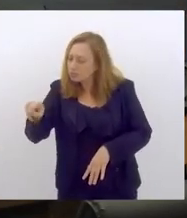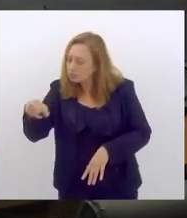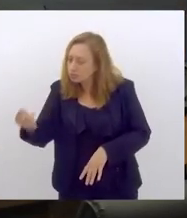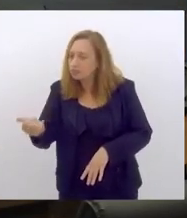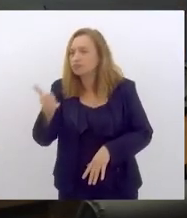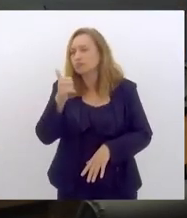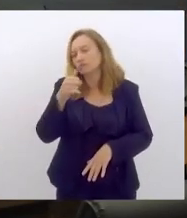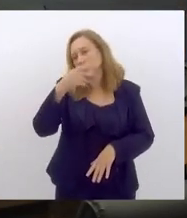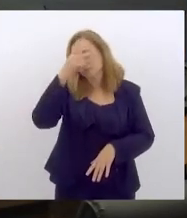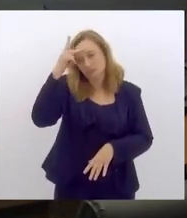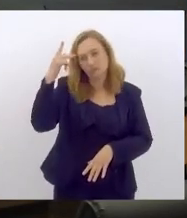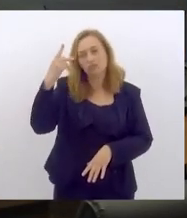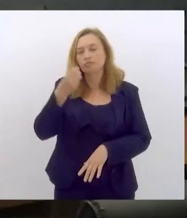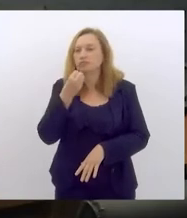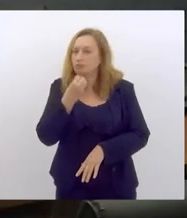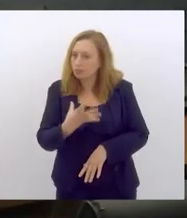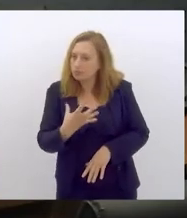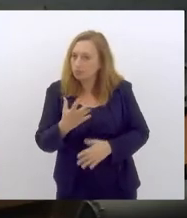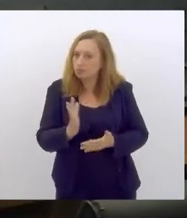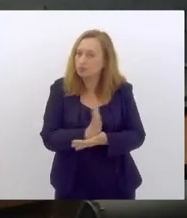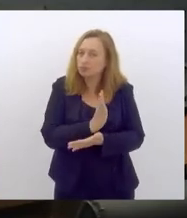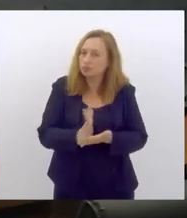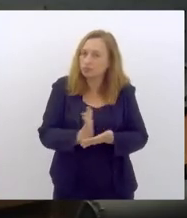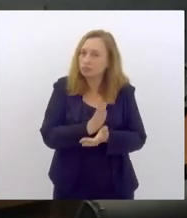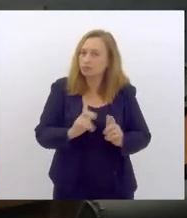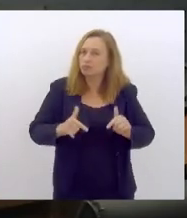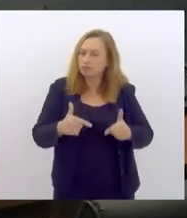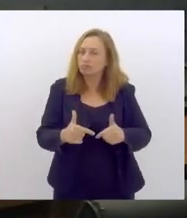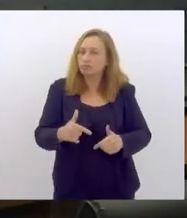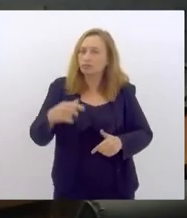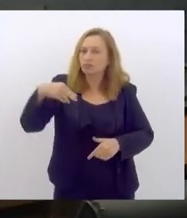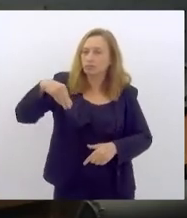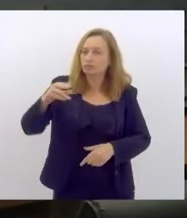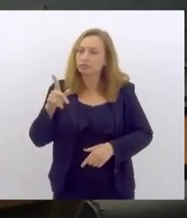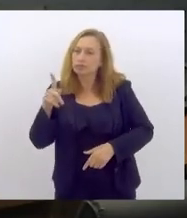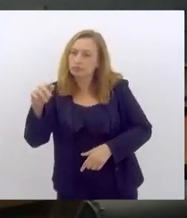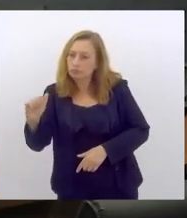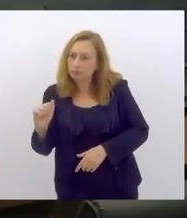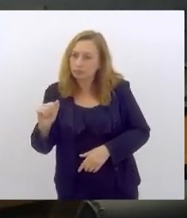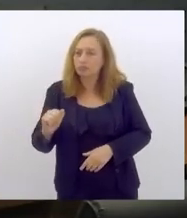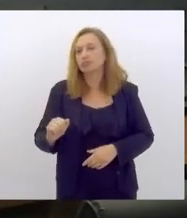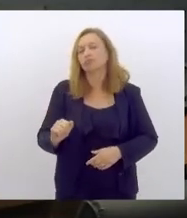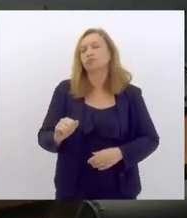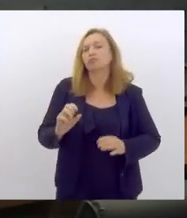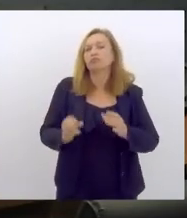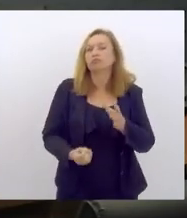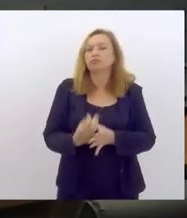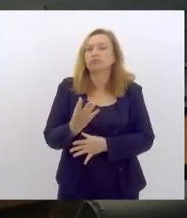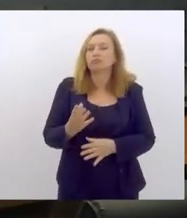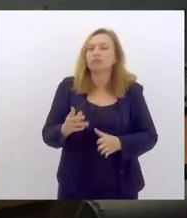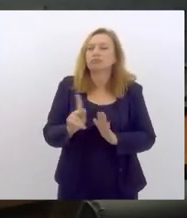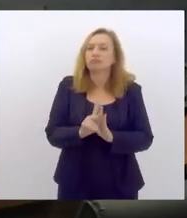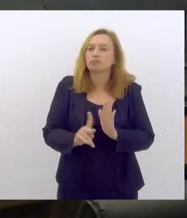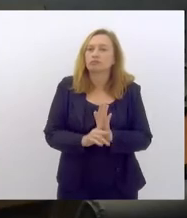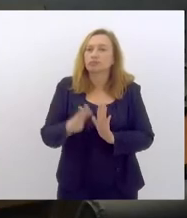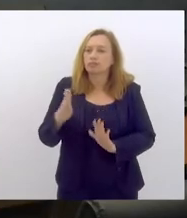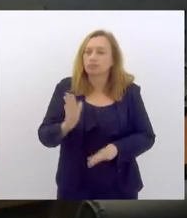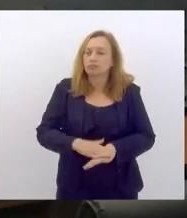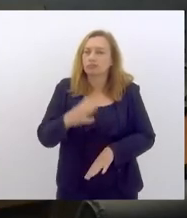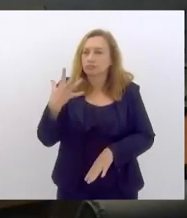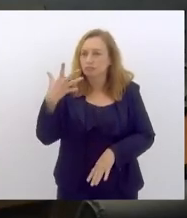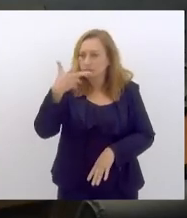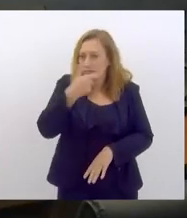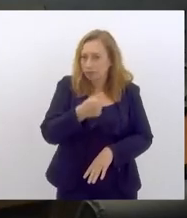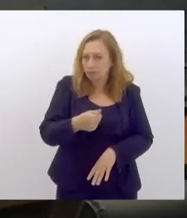boa, algumas ainda muito atuantes, Magda Saião, que atuaram na perspectiva da construção desse projeto, que é uma das mais bonitas